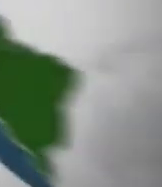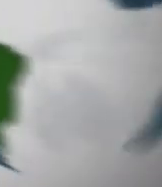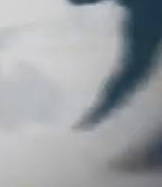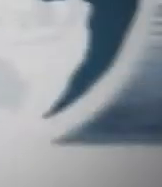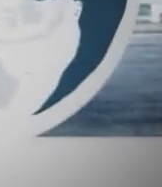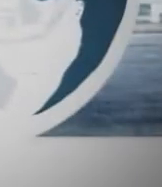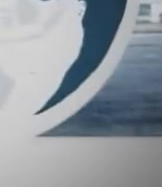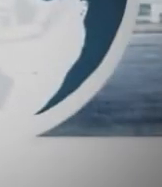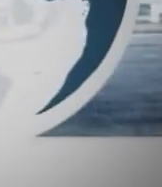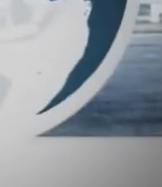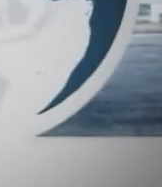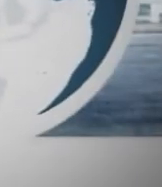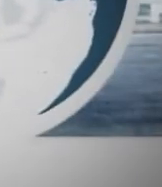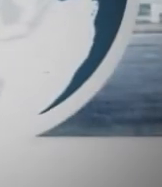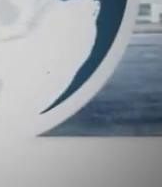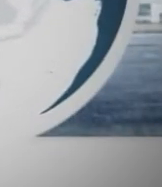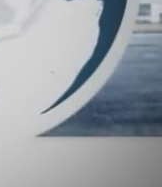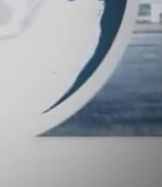Música